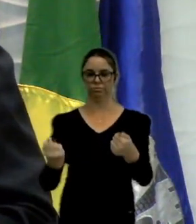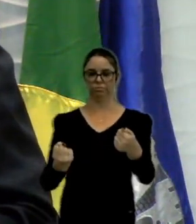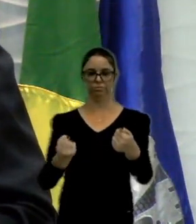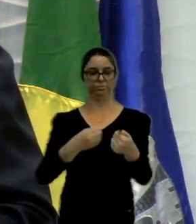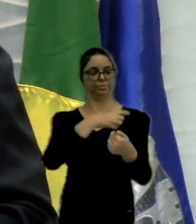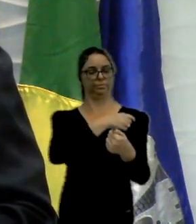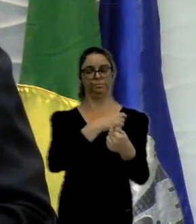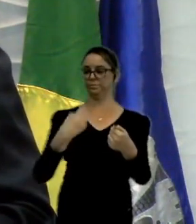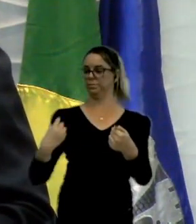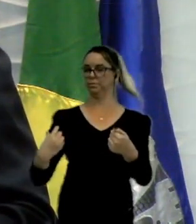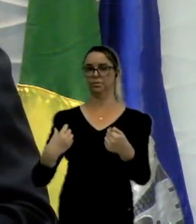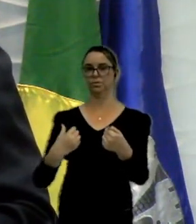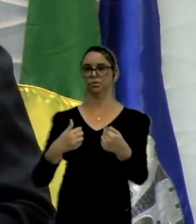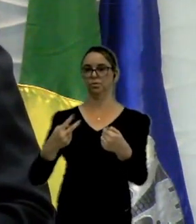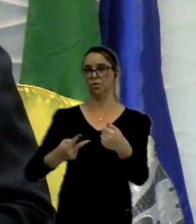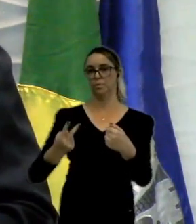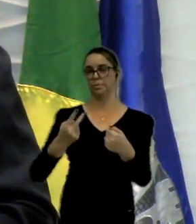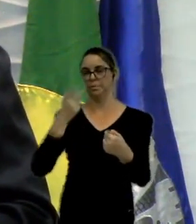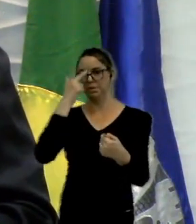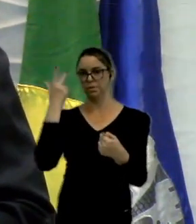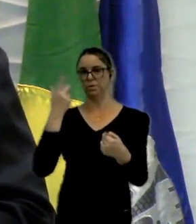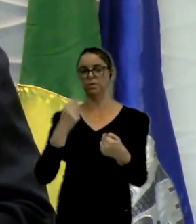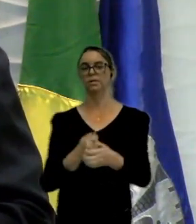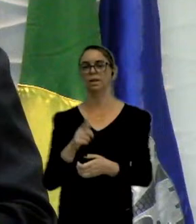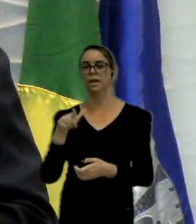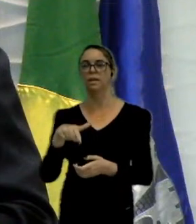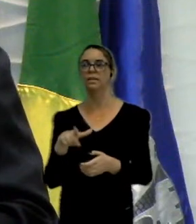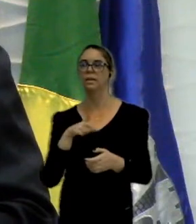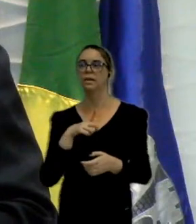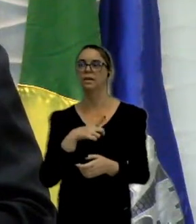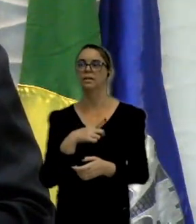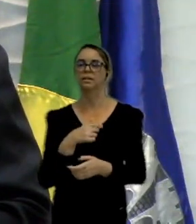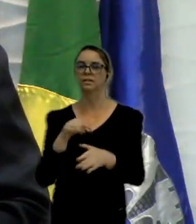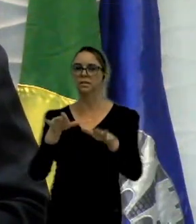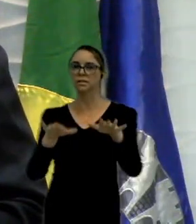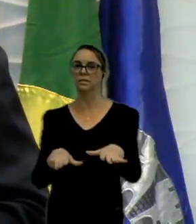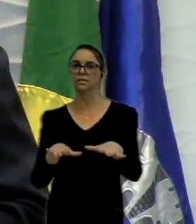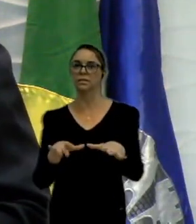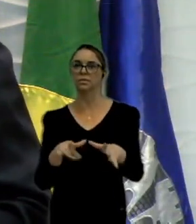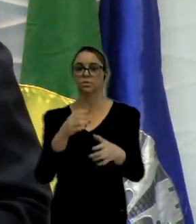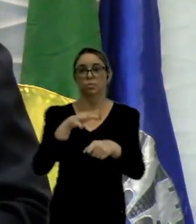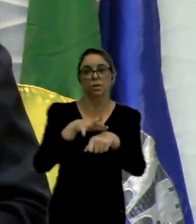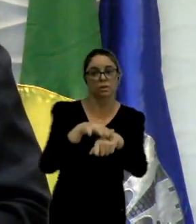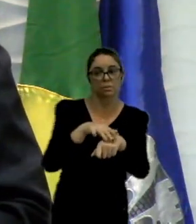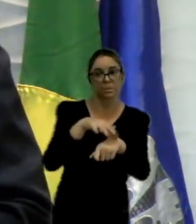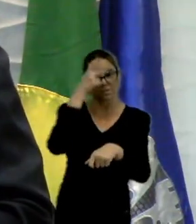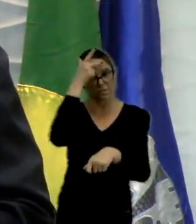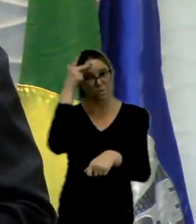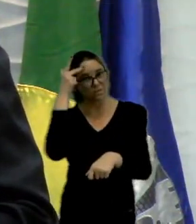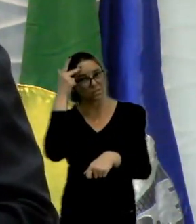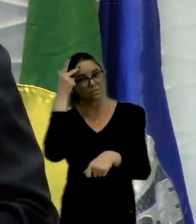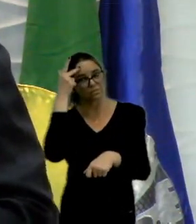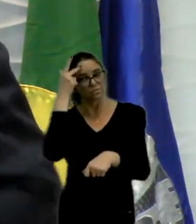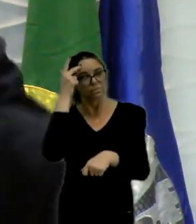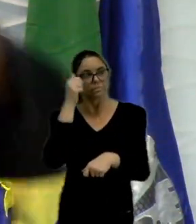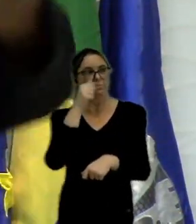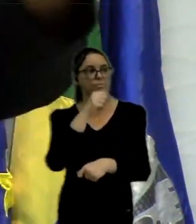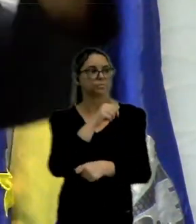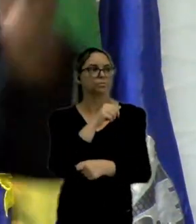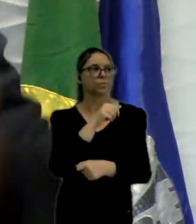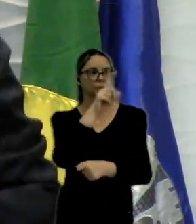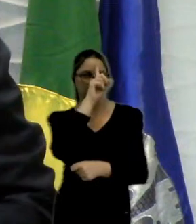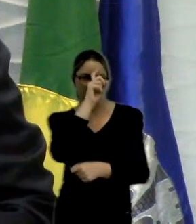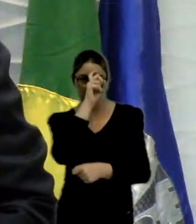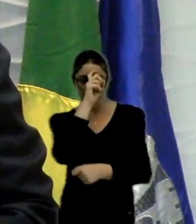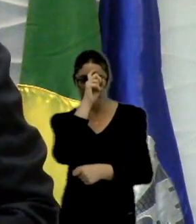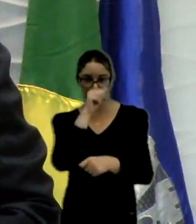cabine dupla, que é a que tem aí, que foi deixado para carregar os doentes, as pessoas que tiver de alta. Não compara com nenhum carro